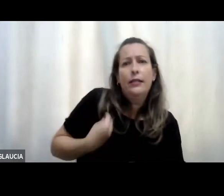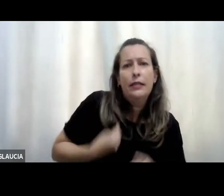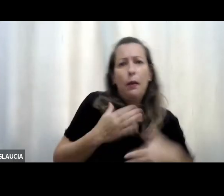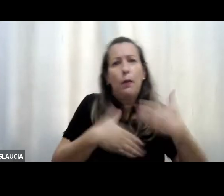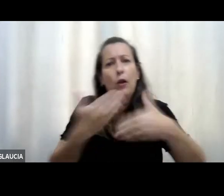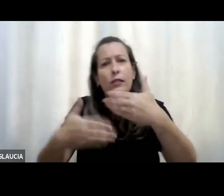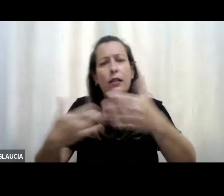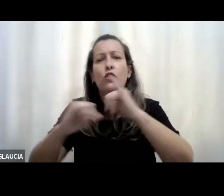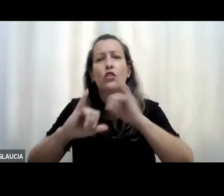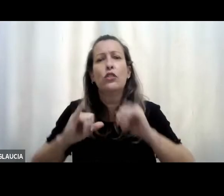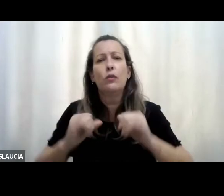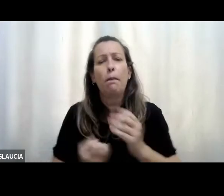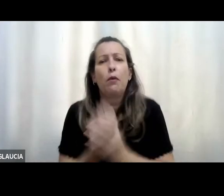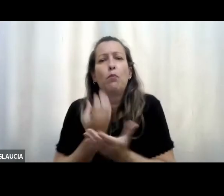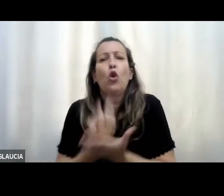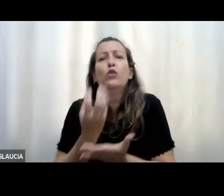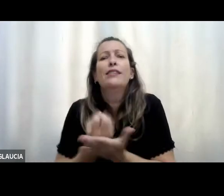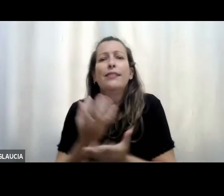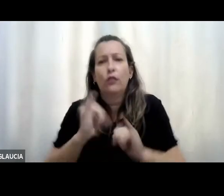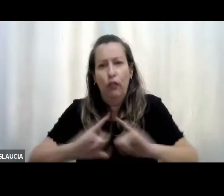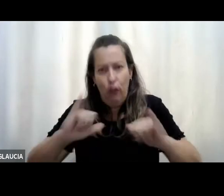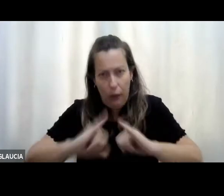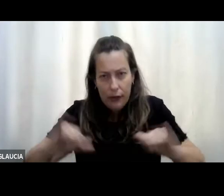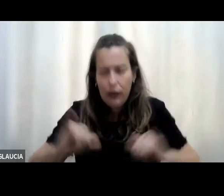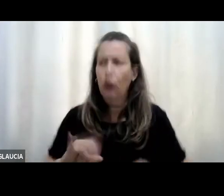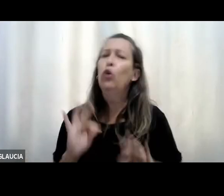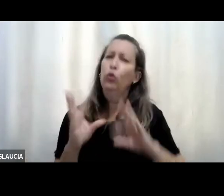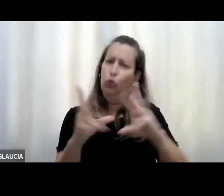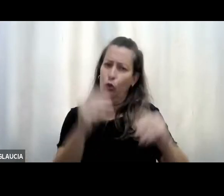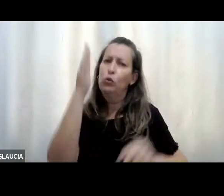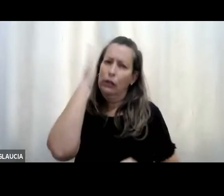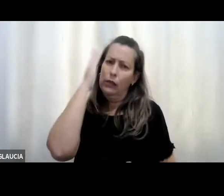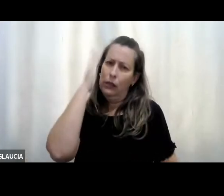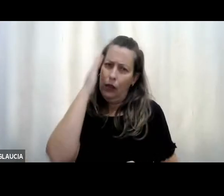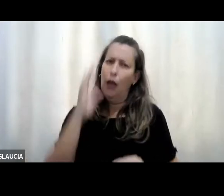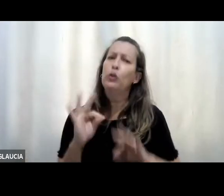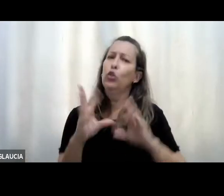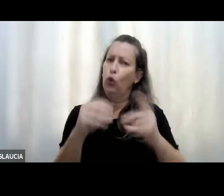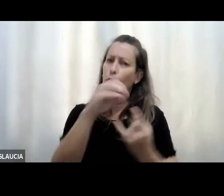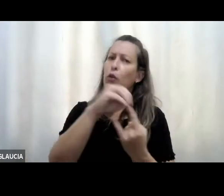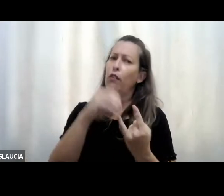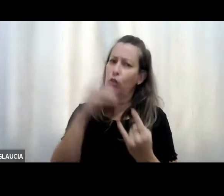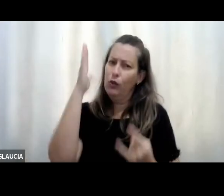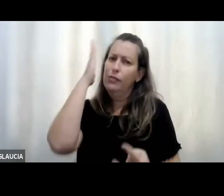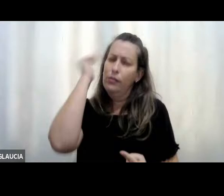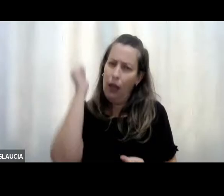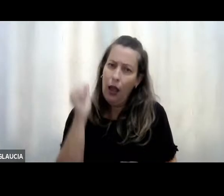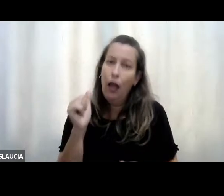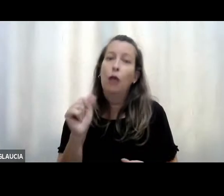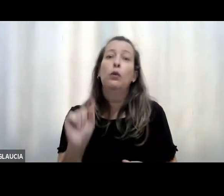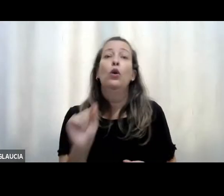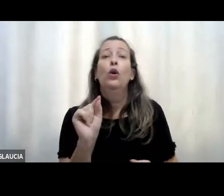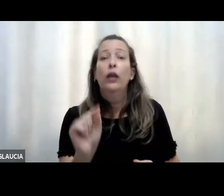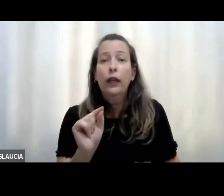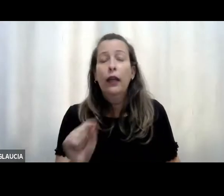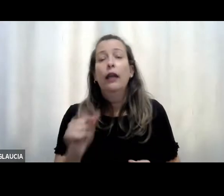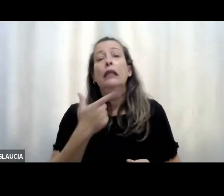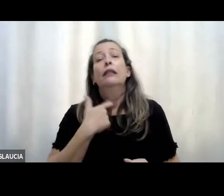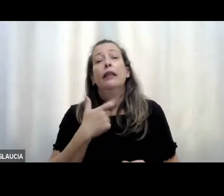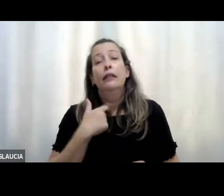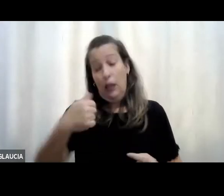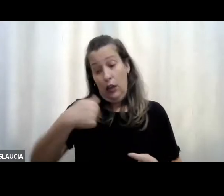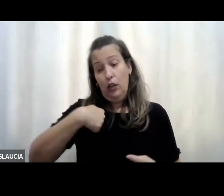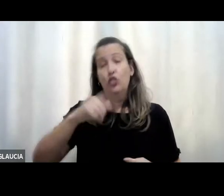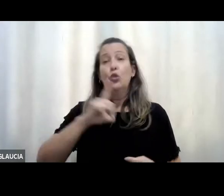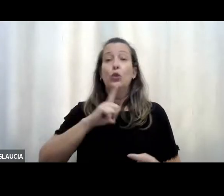informação, né? Todo mundo que sabe, quer dizer, pelo menos todo mundo na Fiocruz com certeza sabe, do desejo que eu tenho,